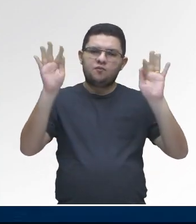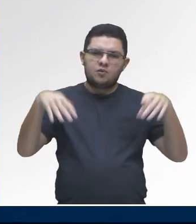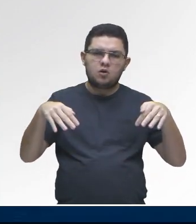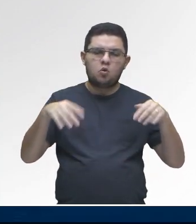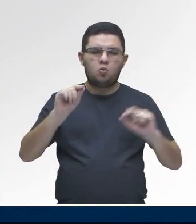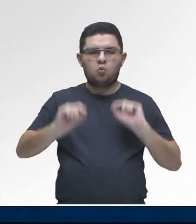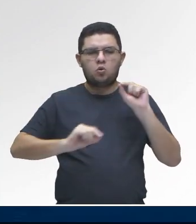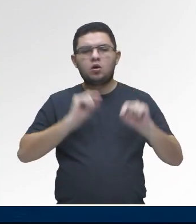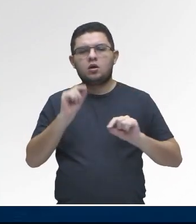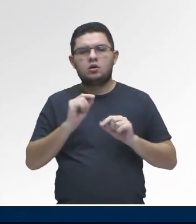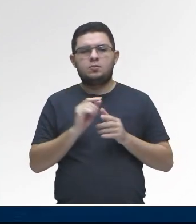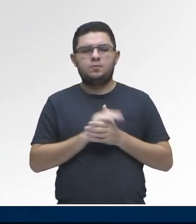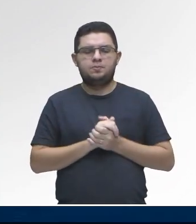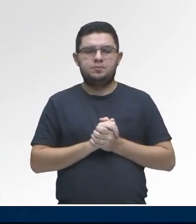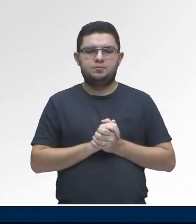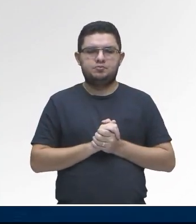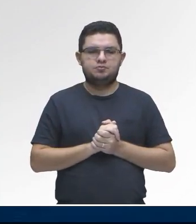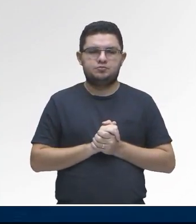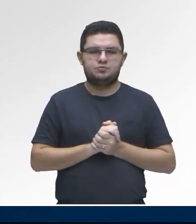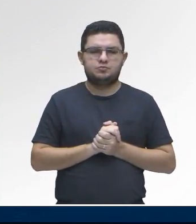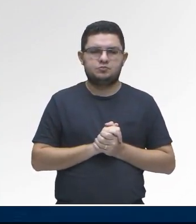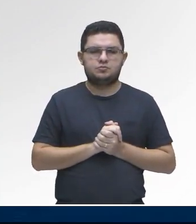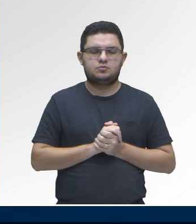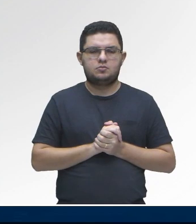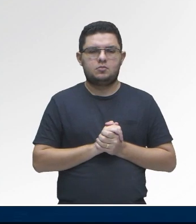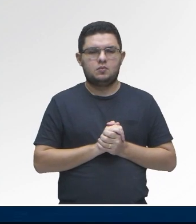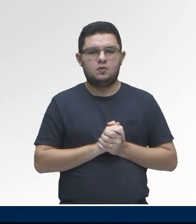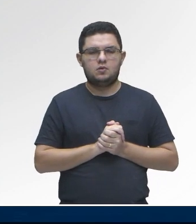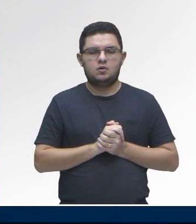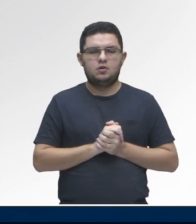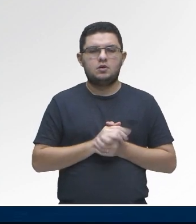esse exemplo aqui, onde você tem